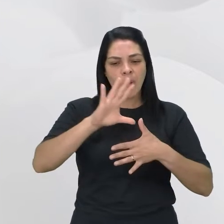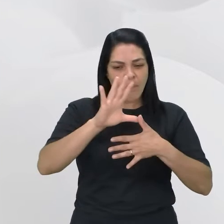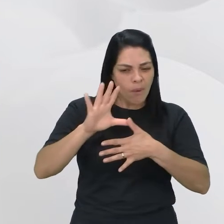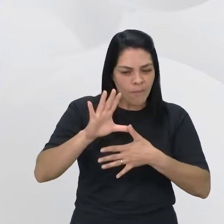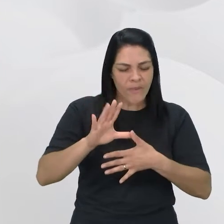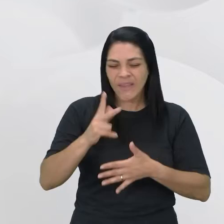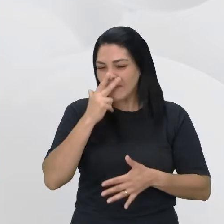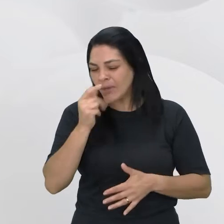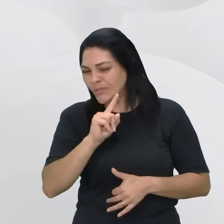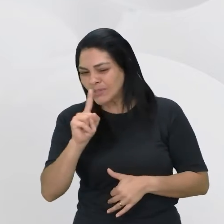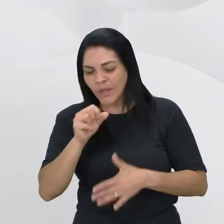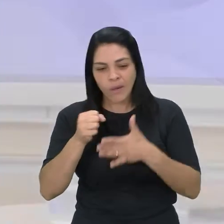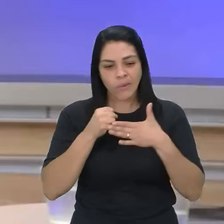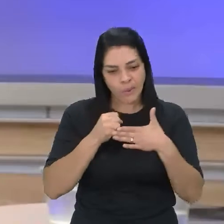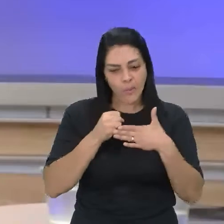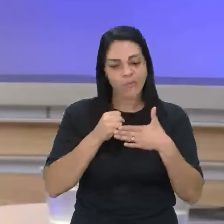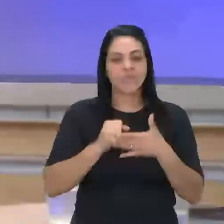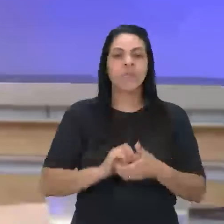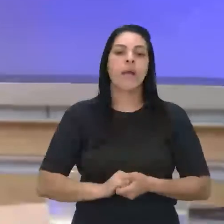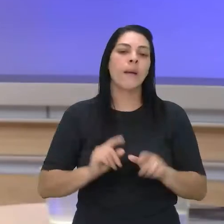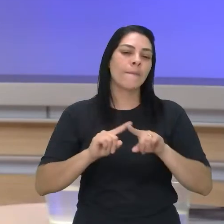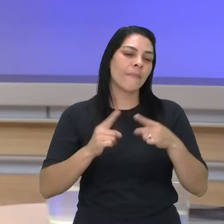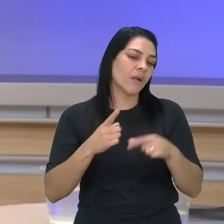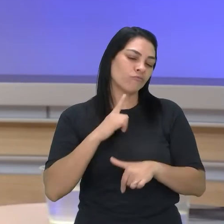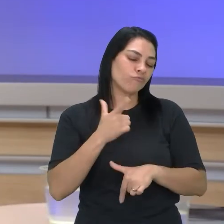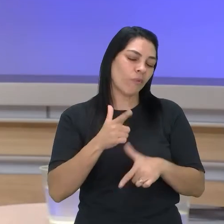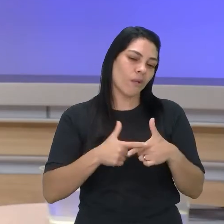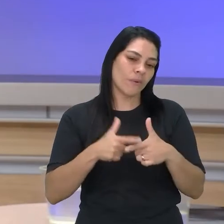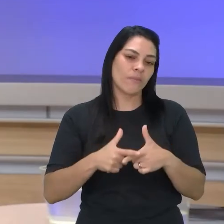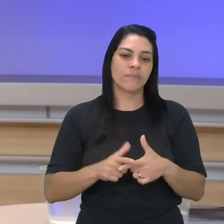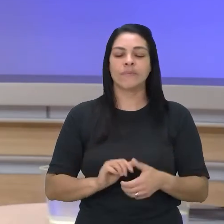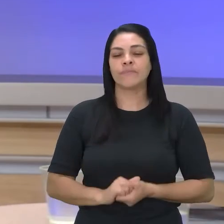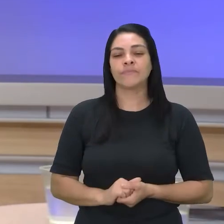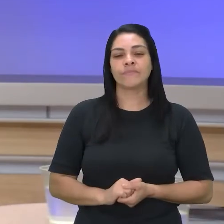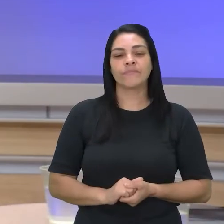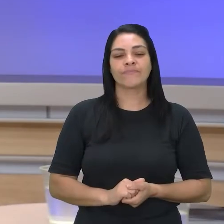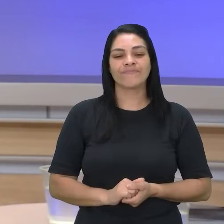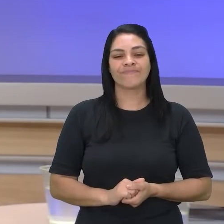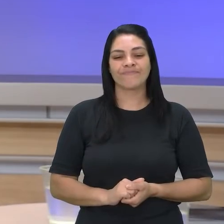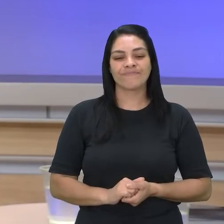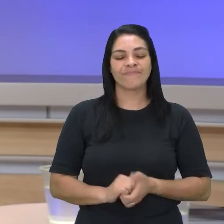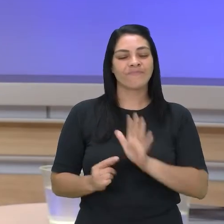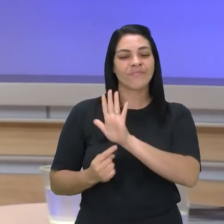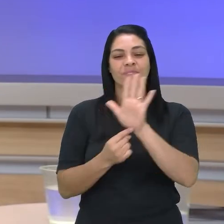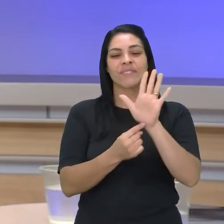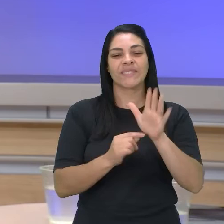não trouxe. Eu não vi. Mas não tem problema. Tem sim. Tem? Deixa eu passar aqui.